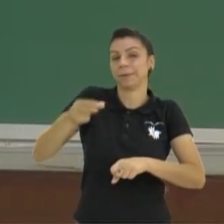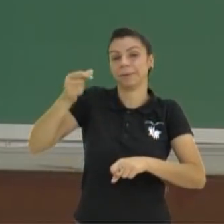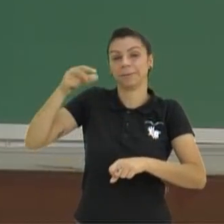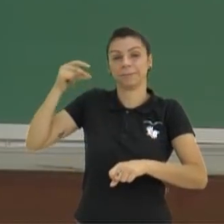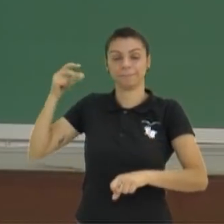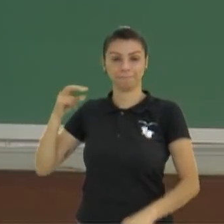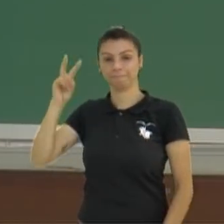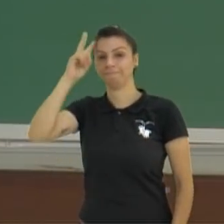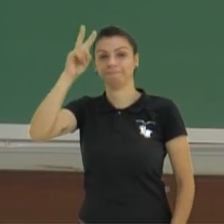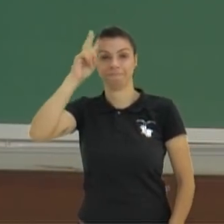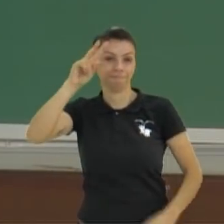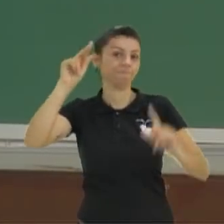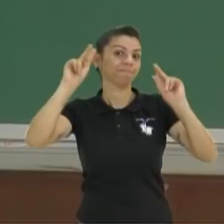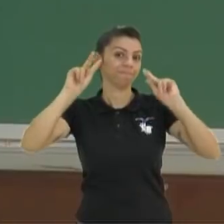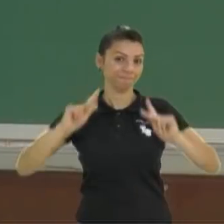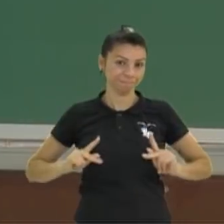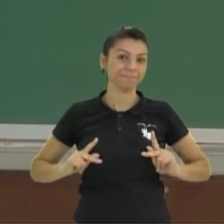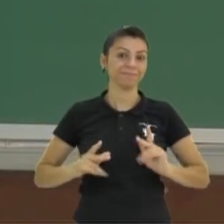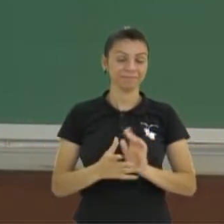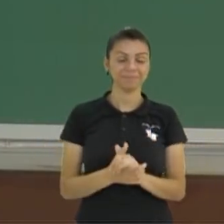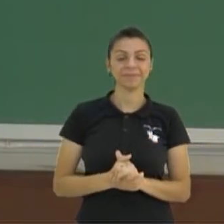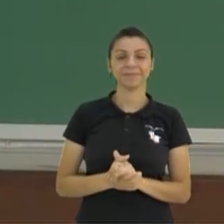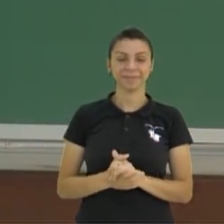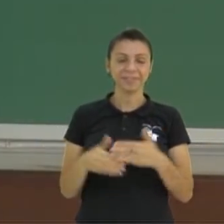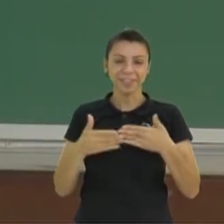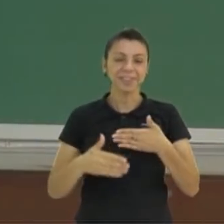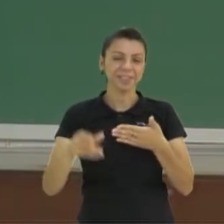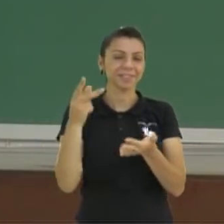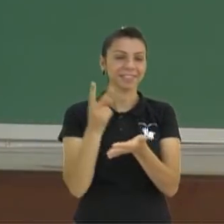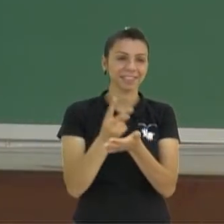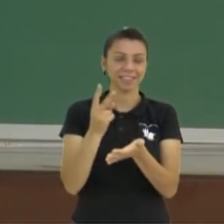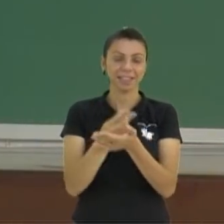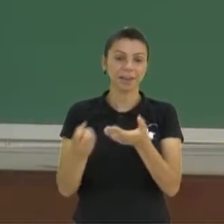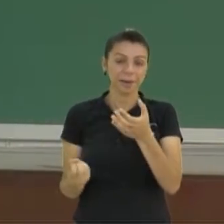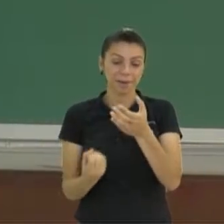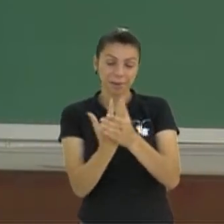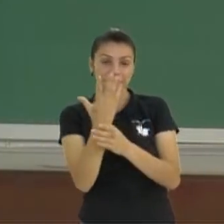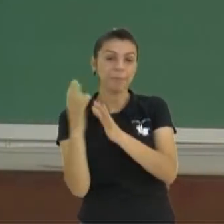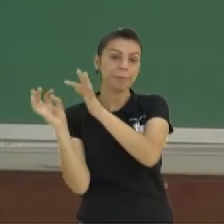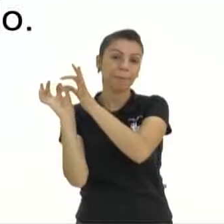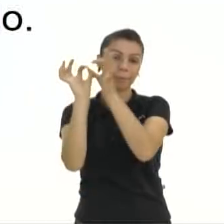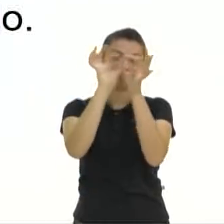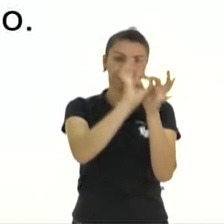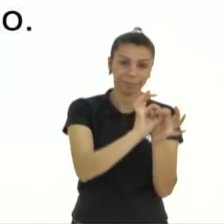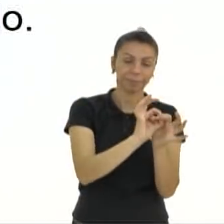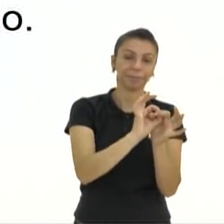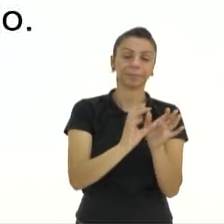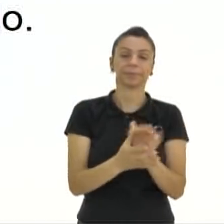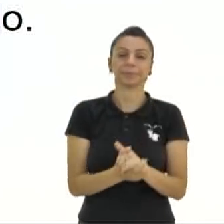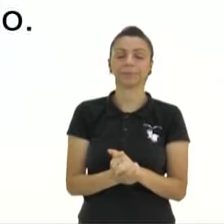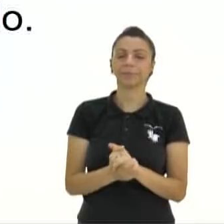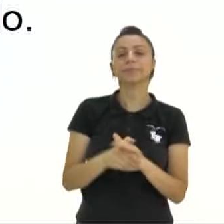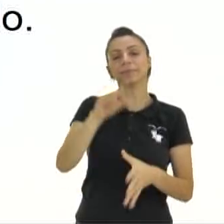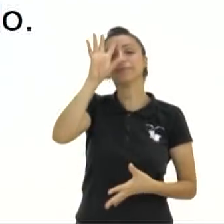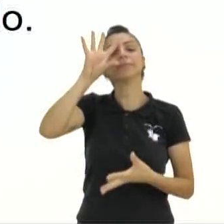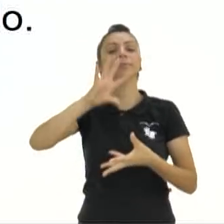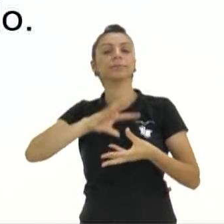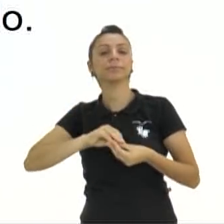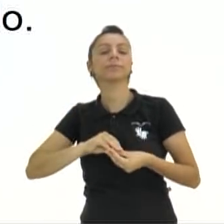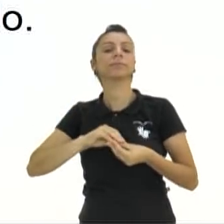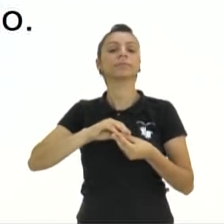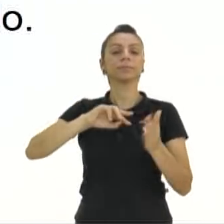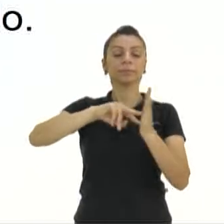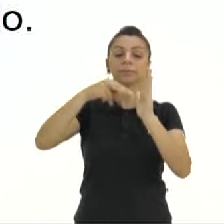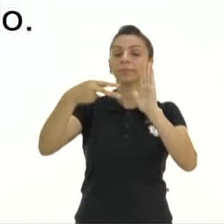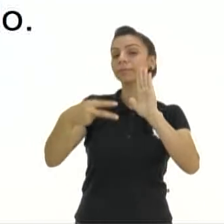da humanidade. Vamos em frente e agora vamos criar uma contextualização. Vamos entender o que a gente